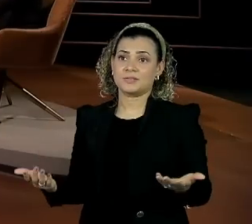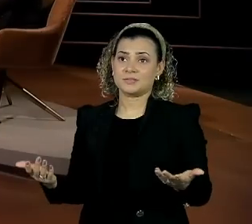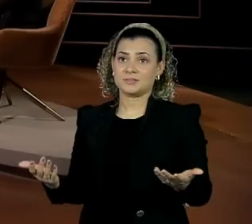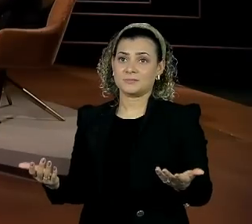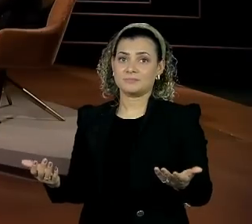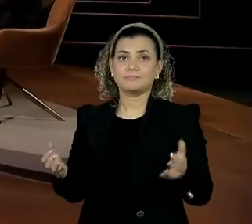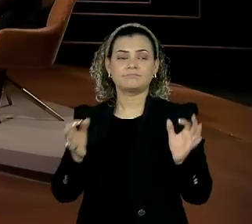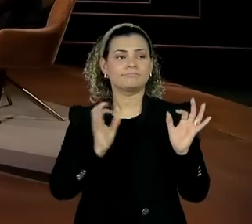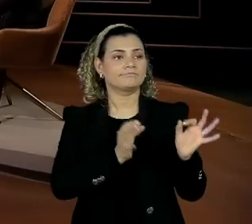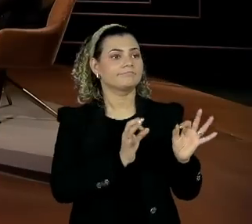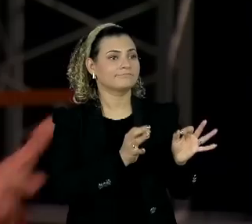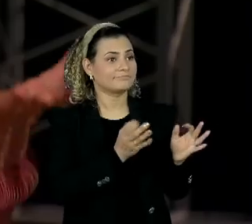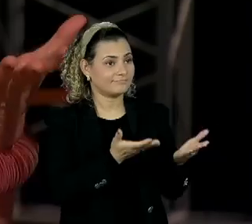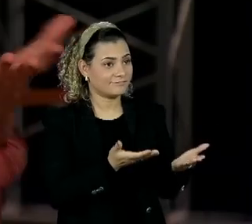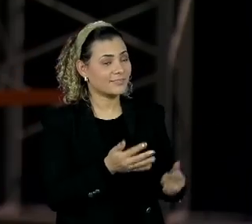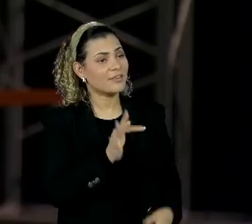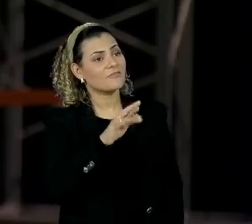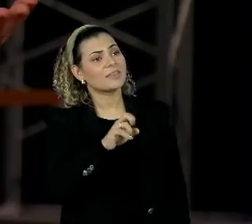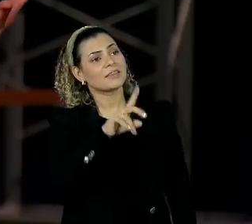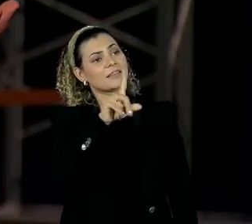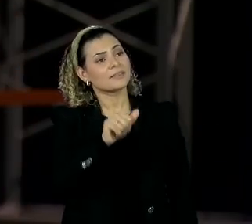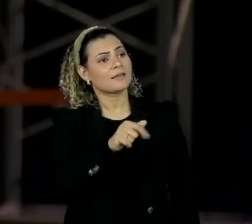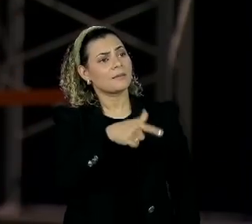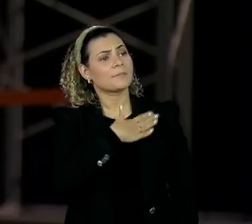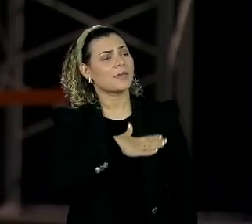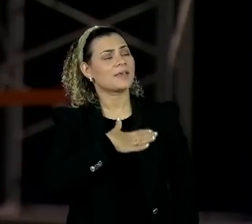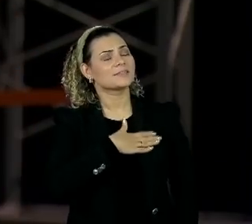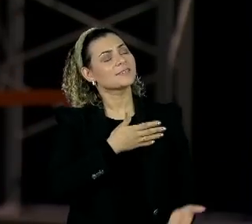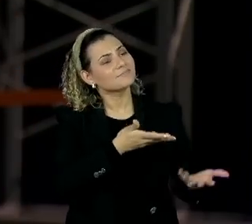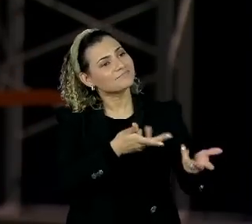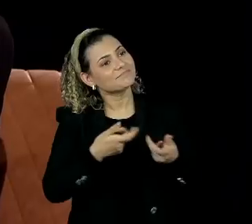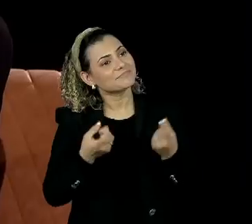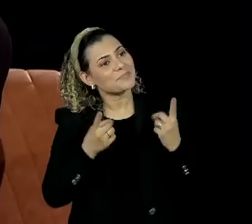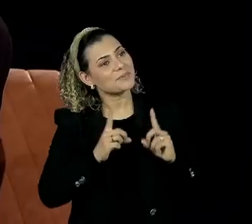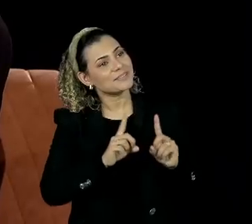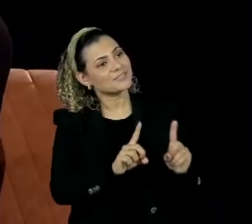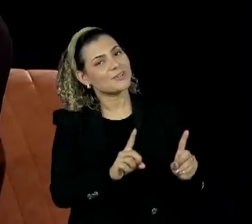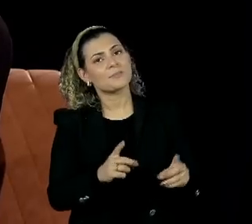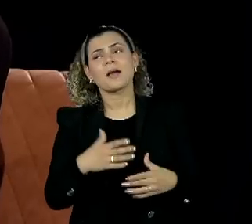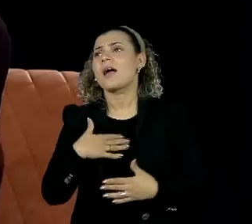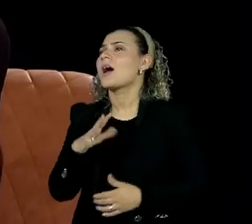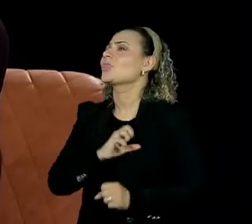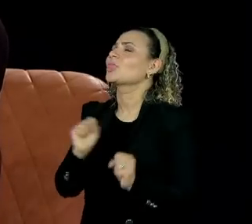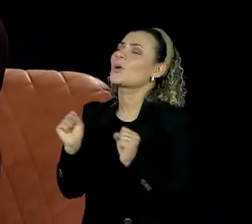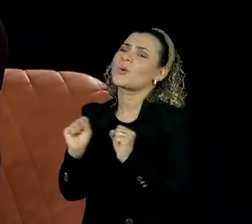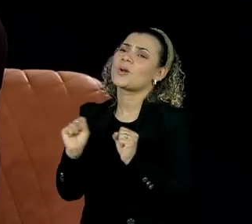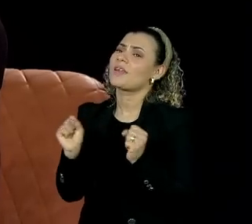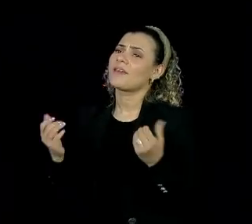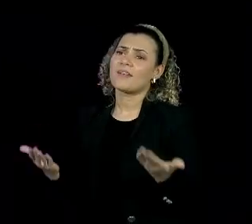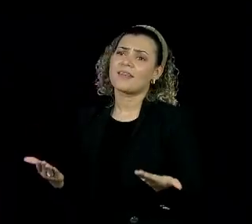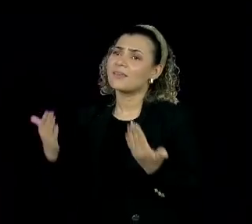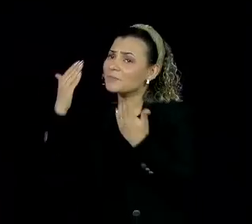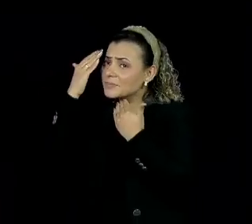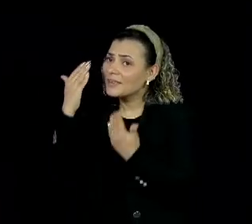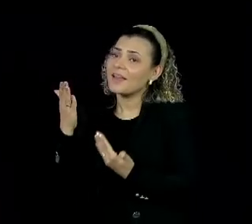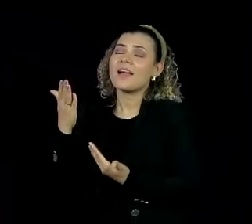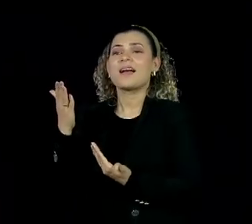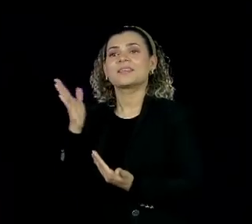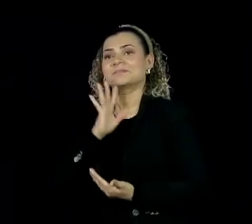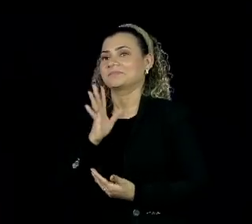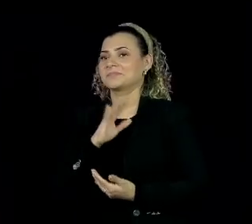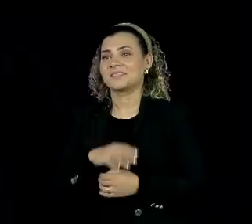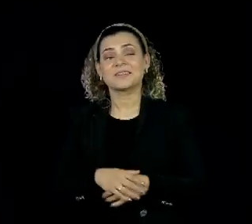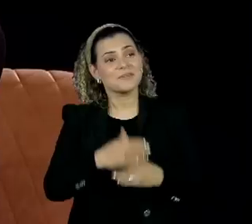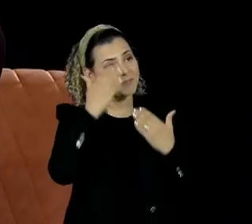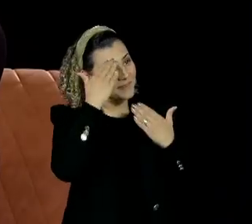Sem dúvida. Fernanda, foi um prazer te receber aqui no Persona. Também Obrigada. adorei, gente. Muito Obrigado bacana. pela sua